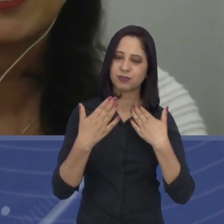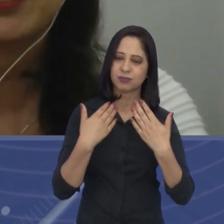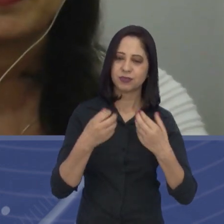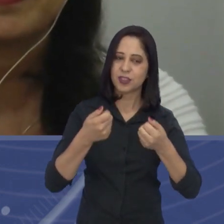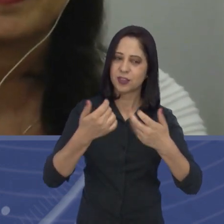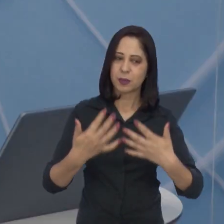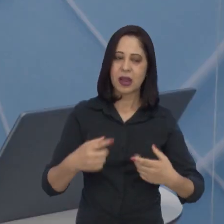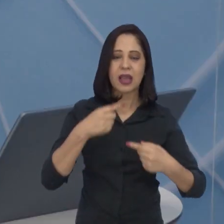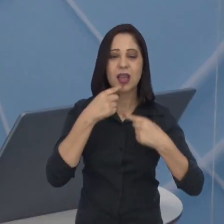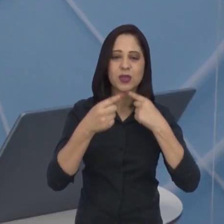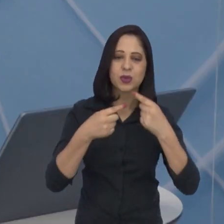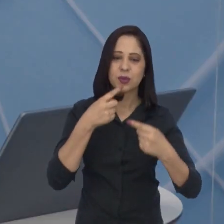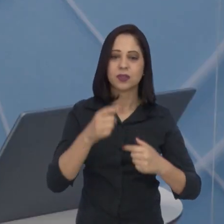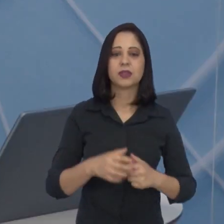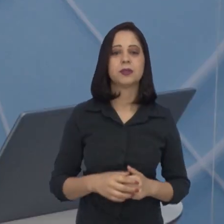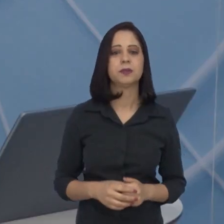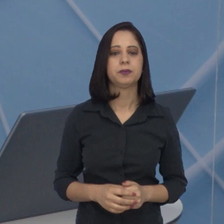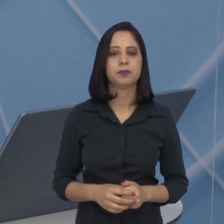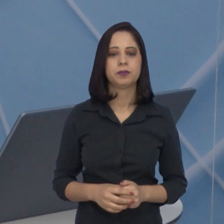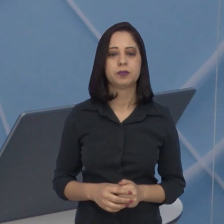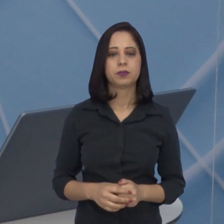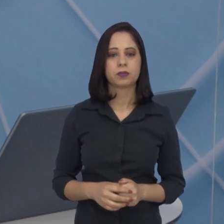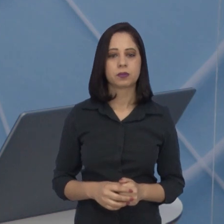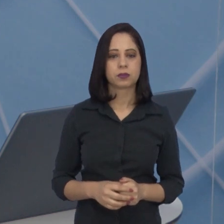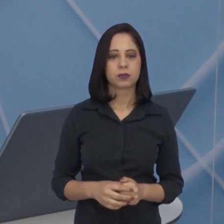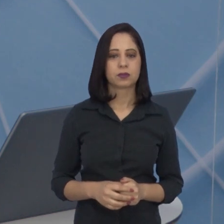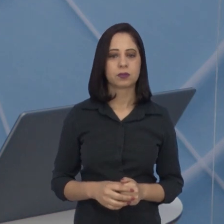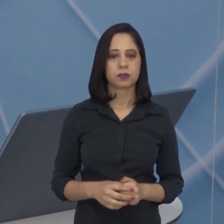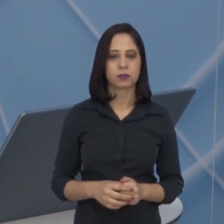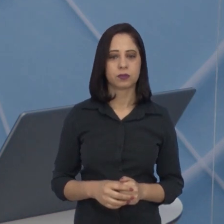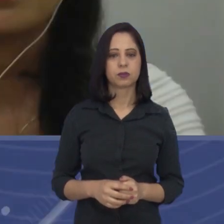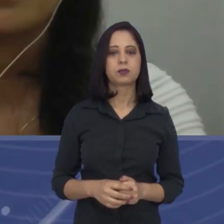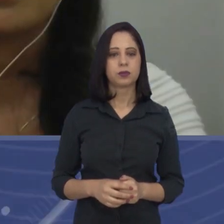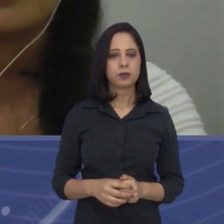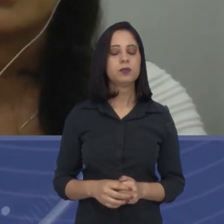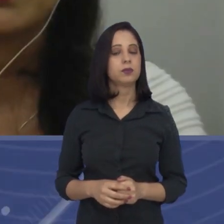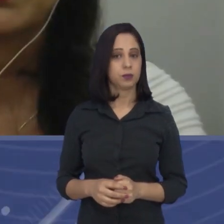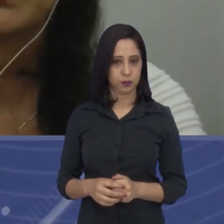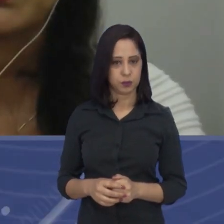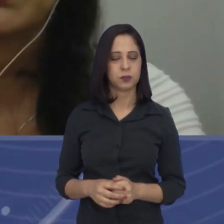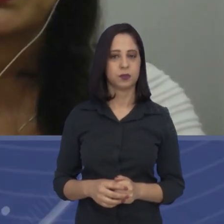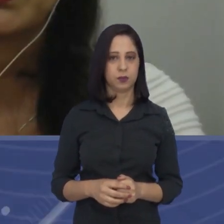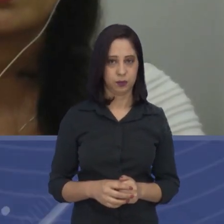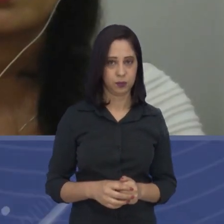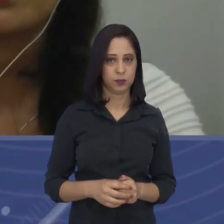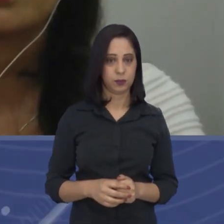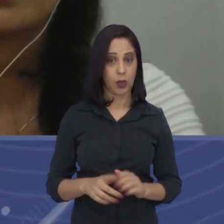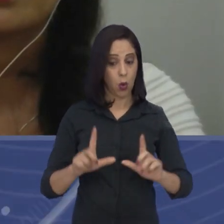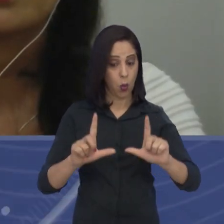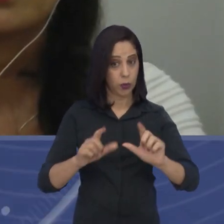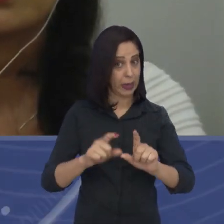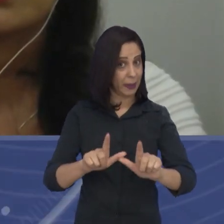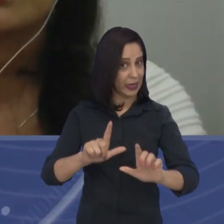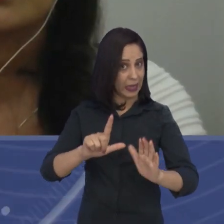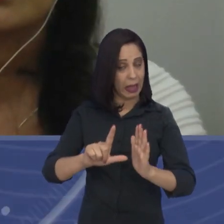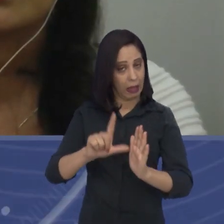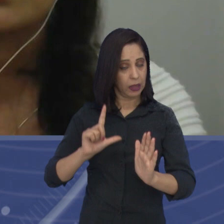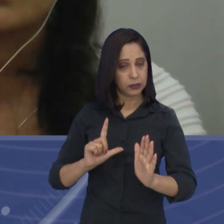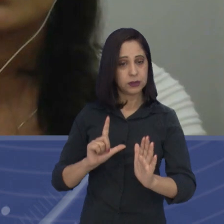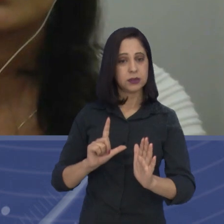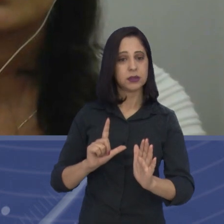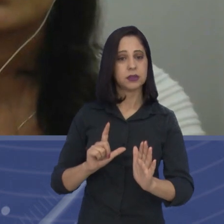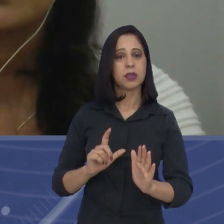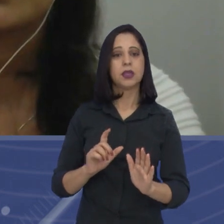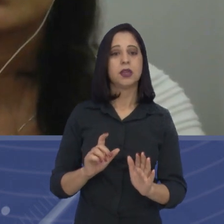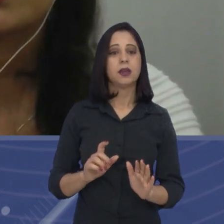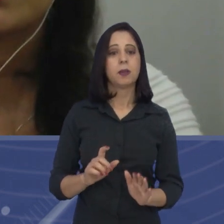puder. Sim, Alessandra, antes da gente começar o bate-papo com você, só quero